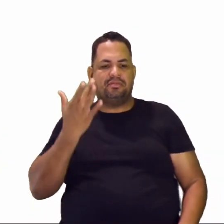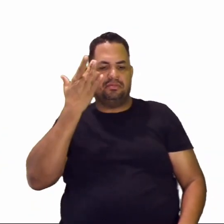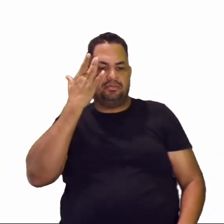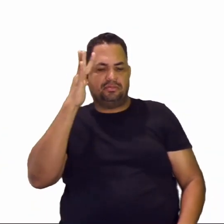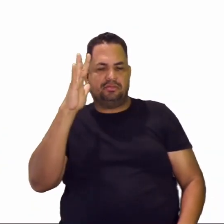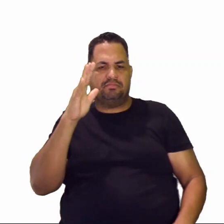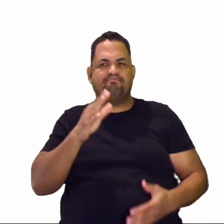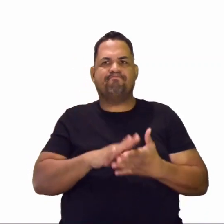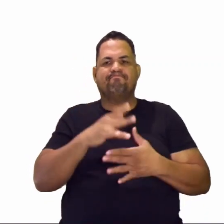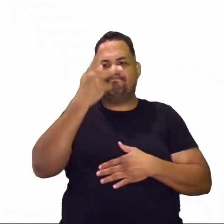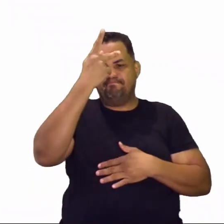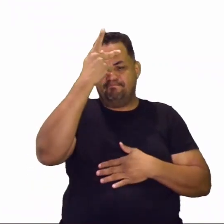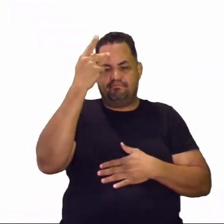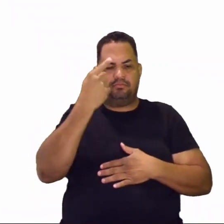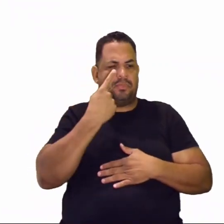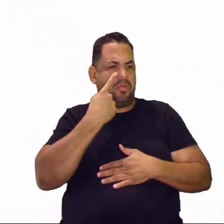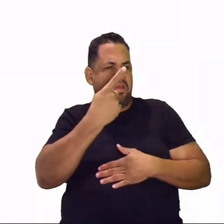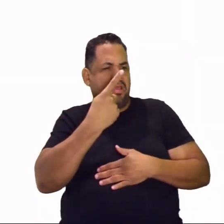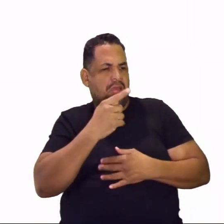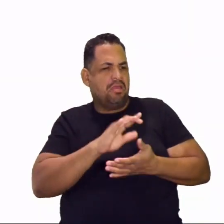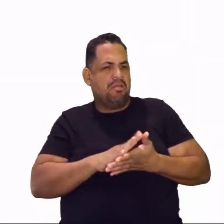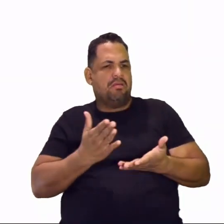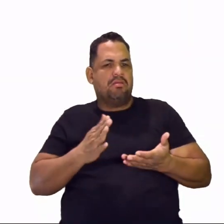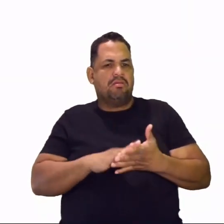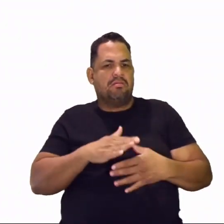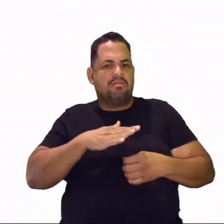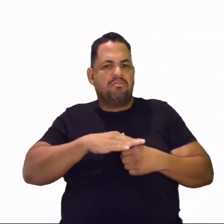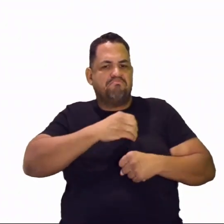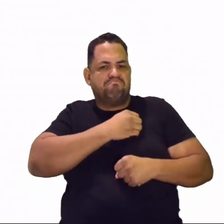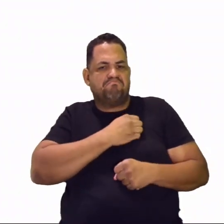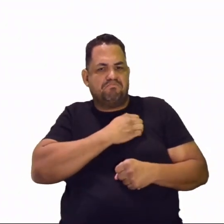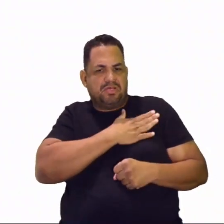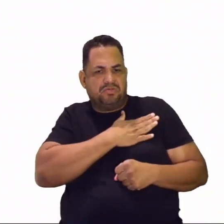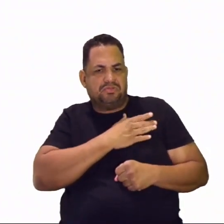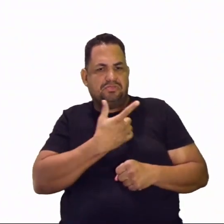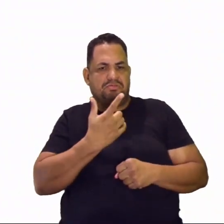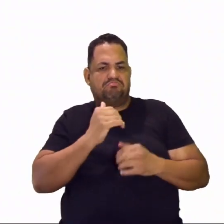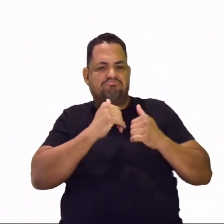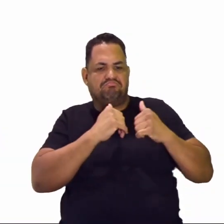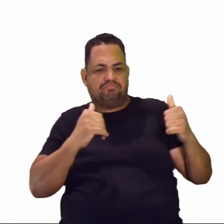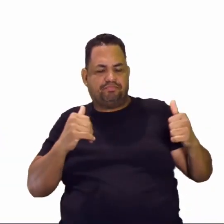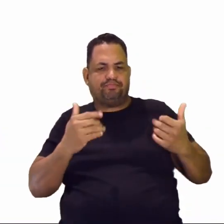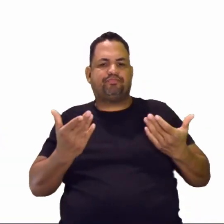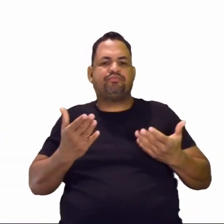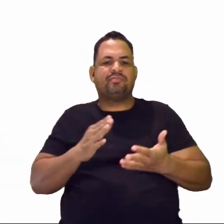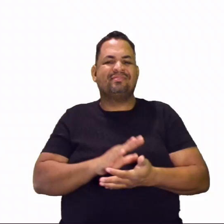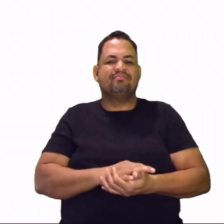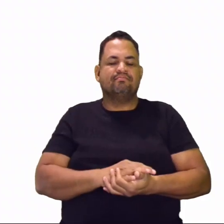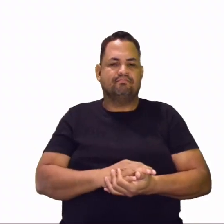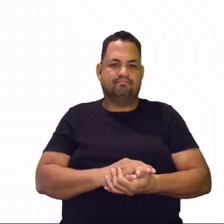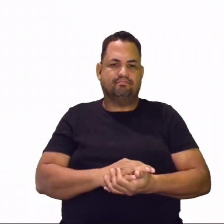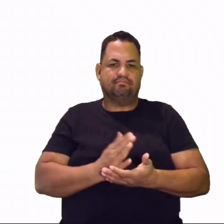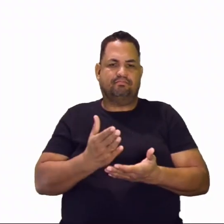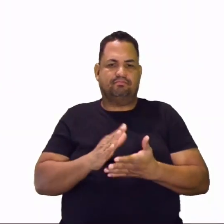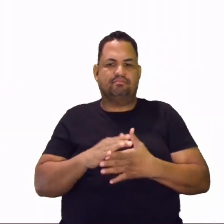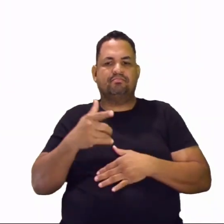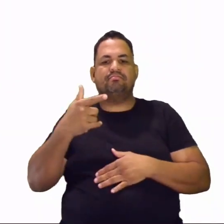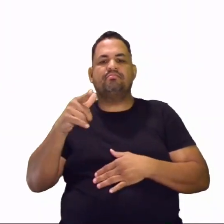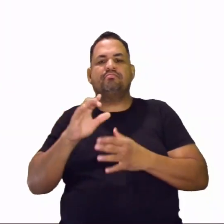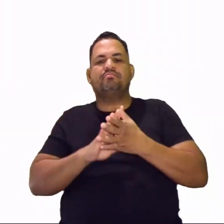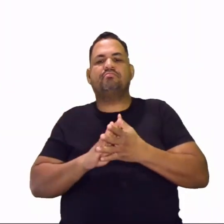que é uma pessoa olhar com preconceito, te estigmatizar, ter um estereótipo sobre você não ter a